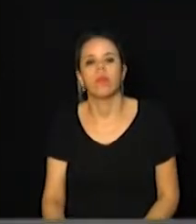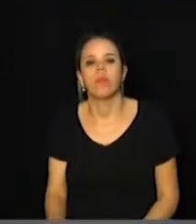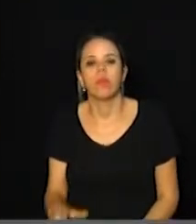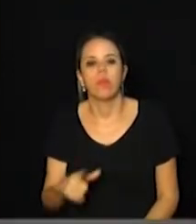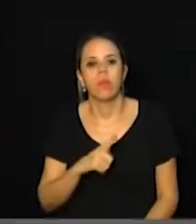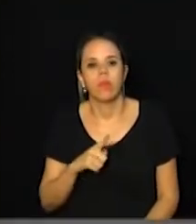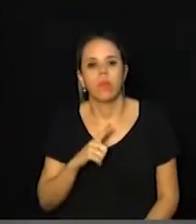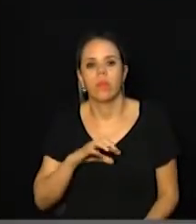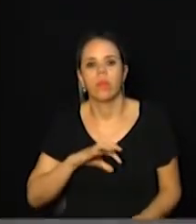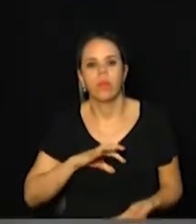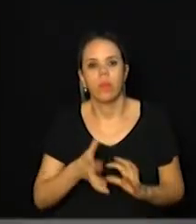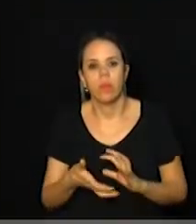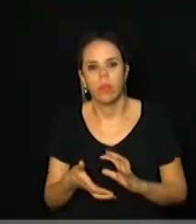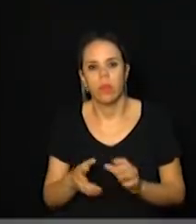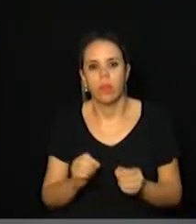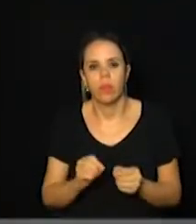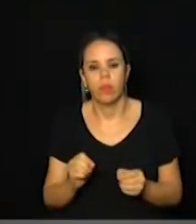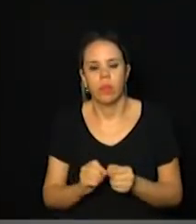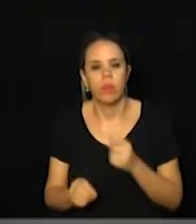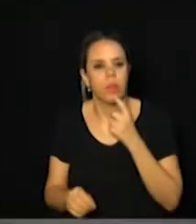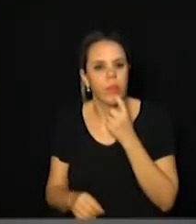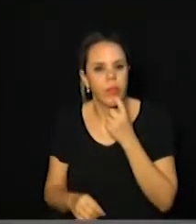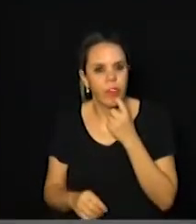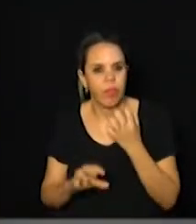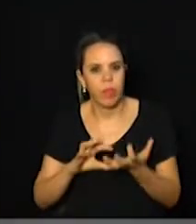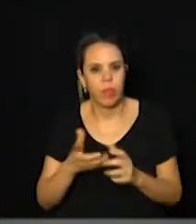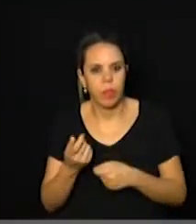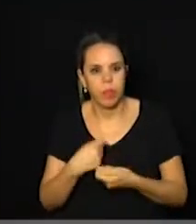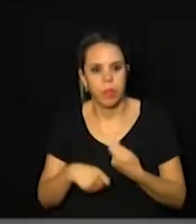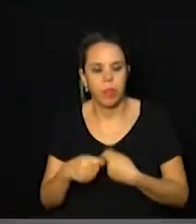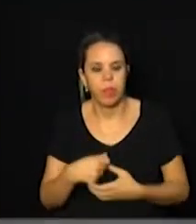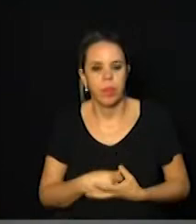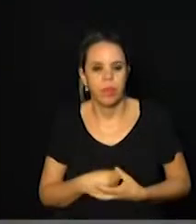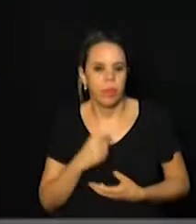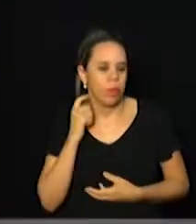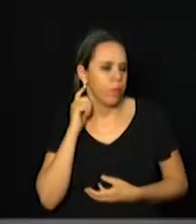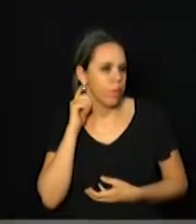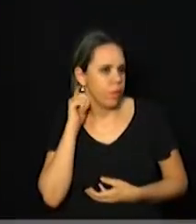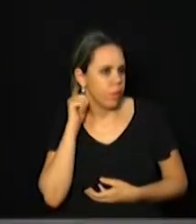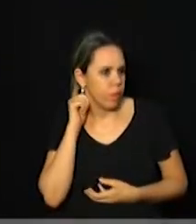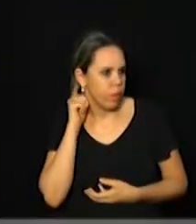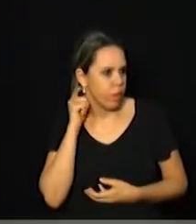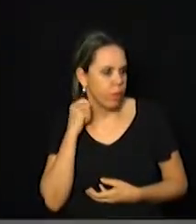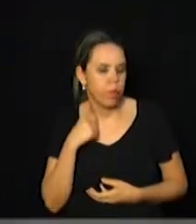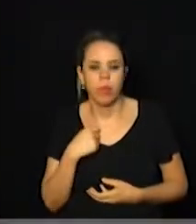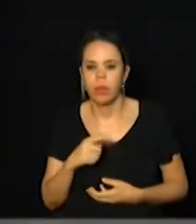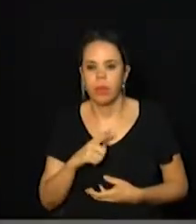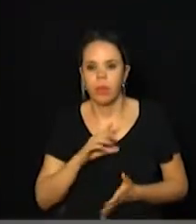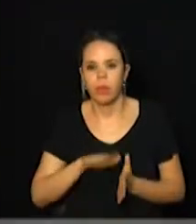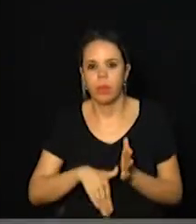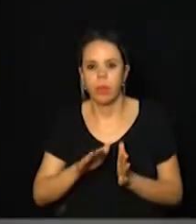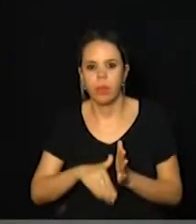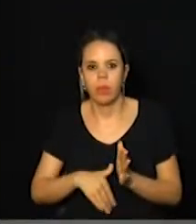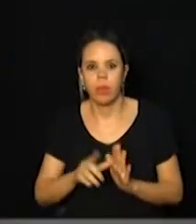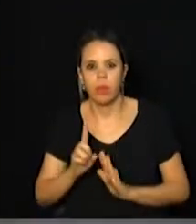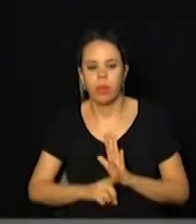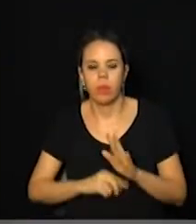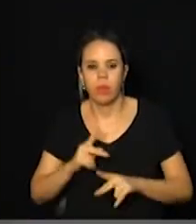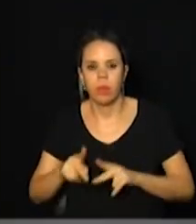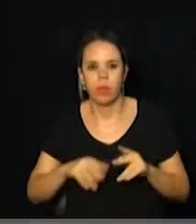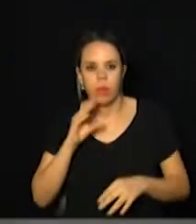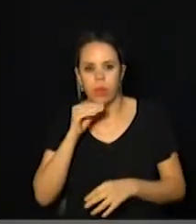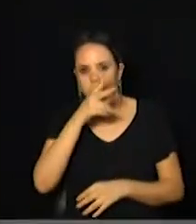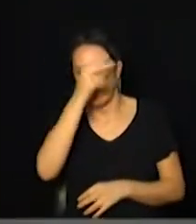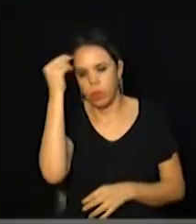a reforma que eles estão fazendo falando em reforma administrativa ó e vai tirar um monte de direito dos